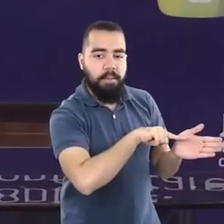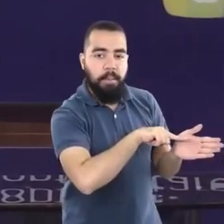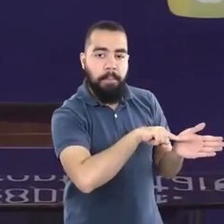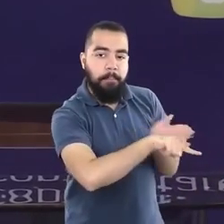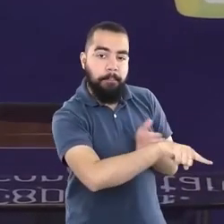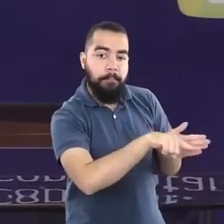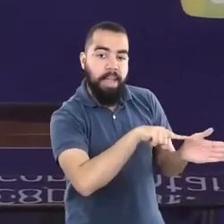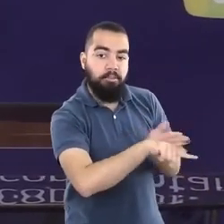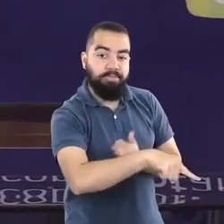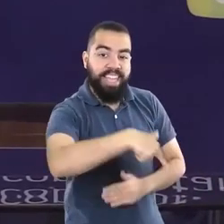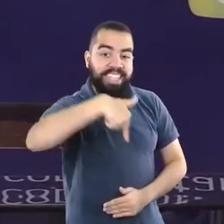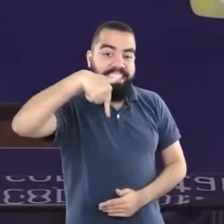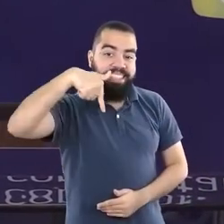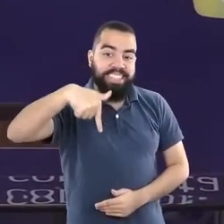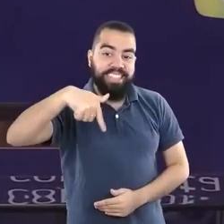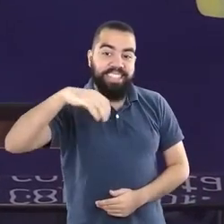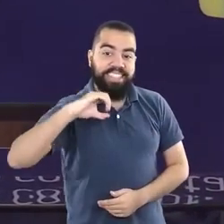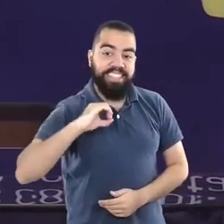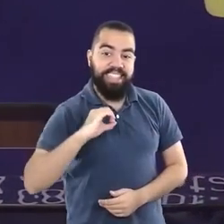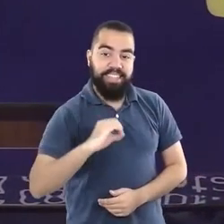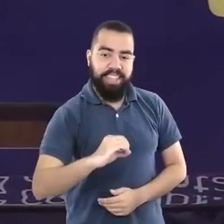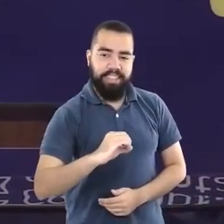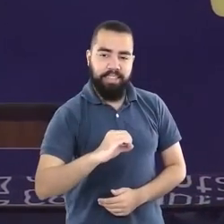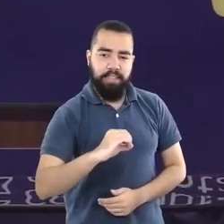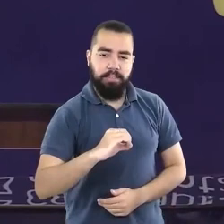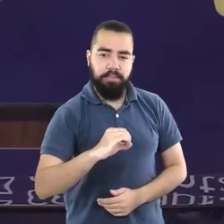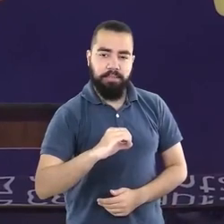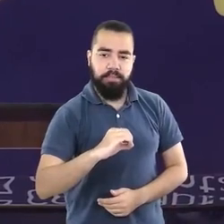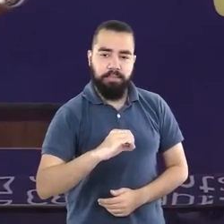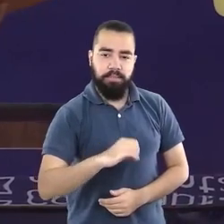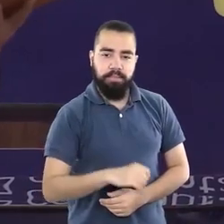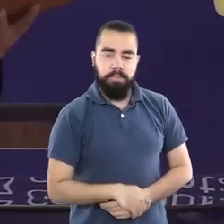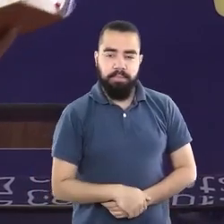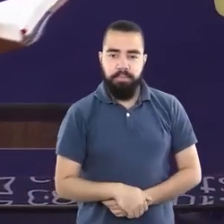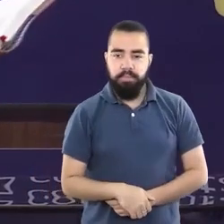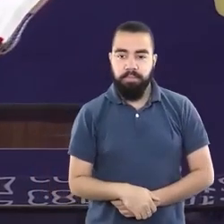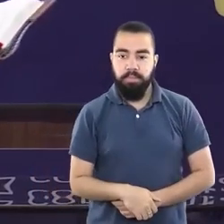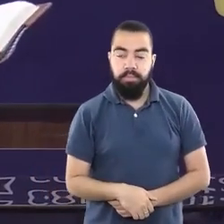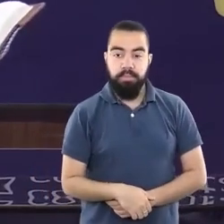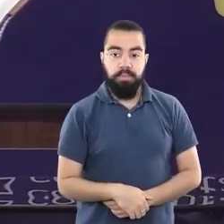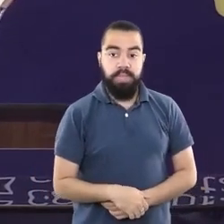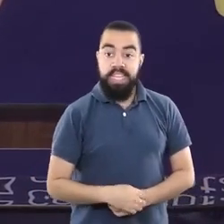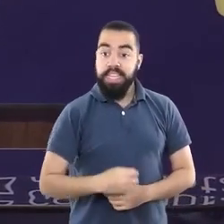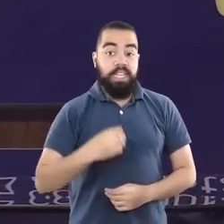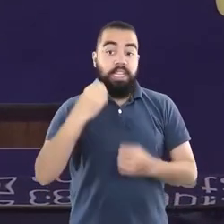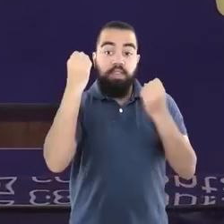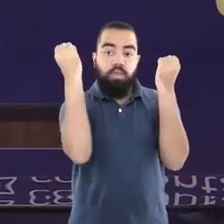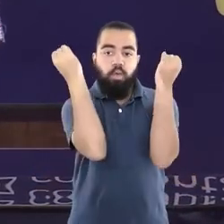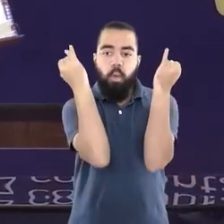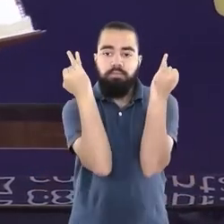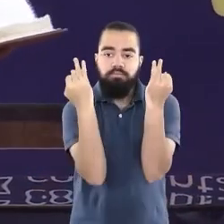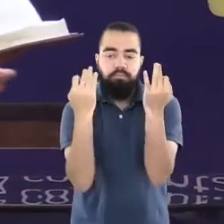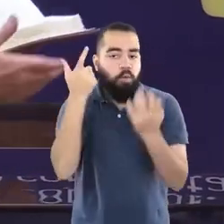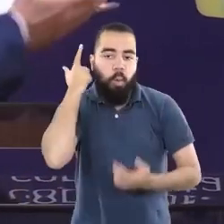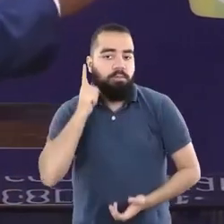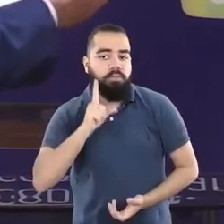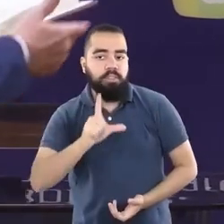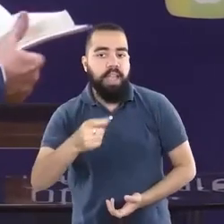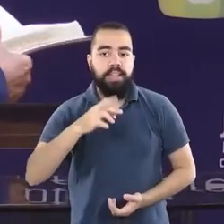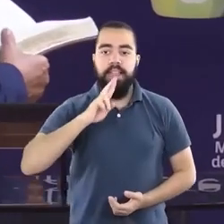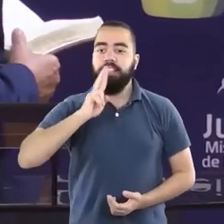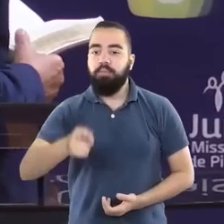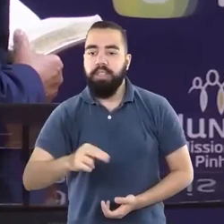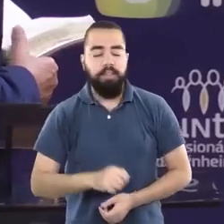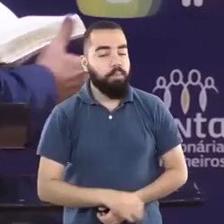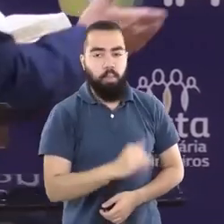70 perguntas, todas retóricas, impossíveis de serem respondidas. E Deus pergunta: onde estavas tu,